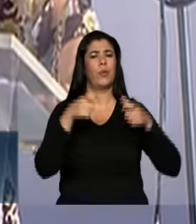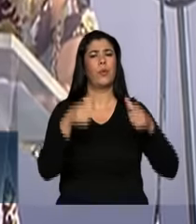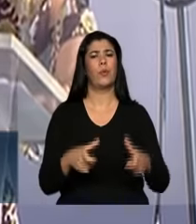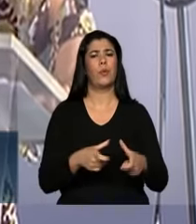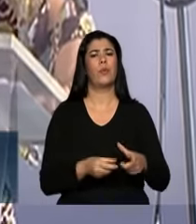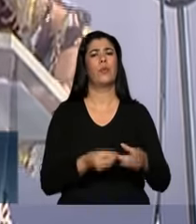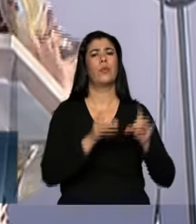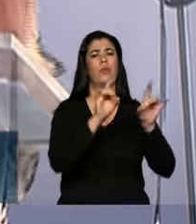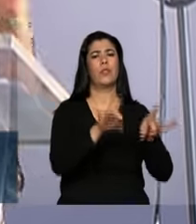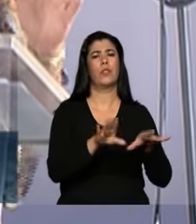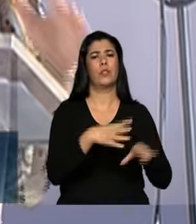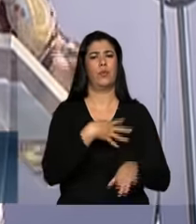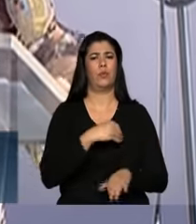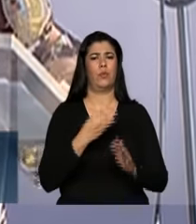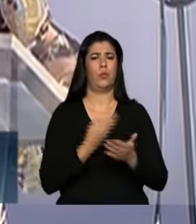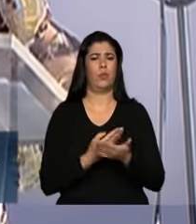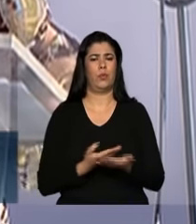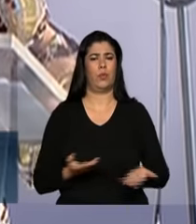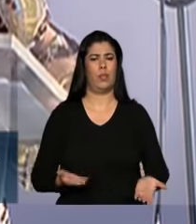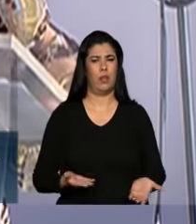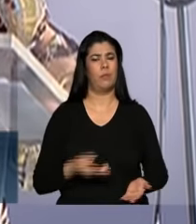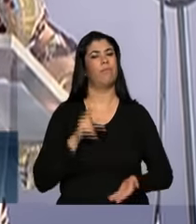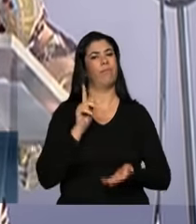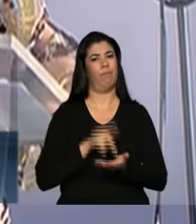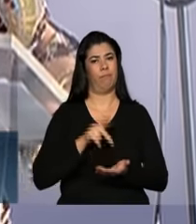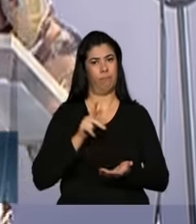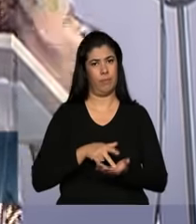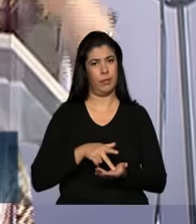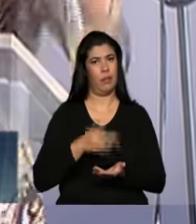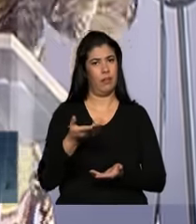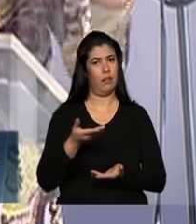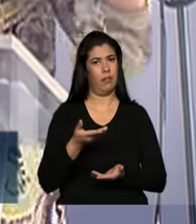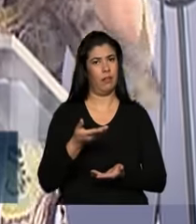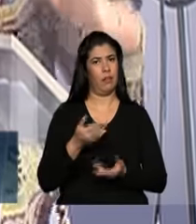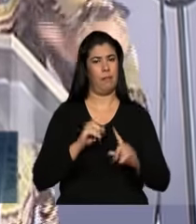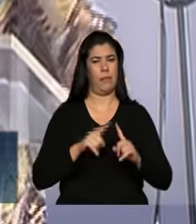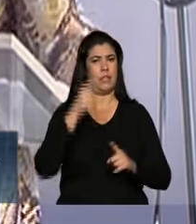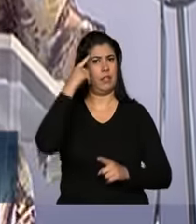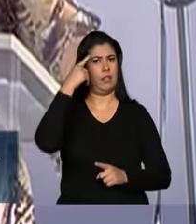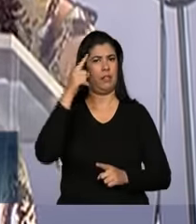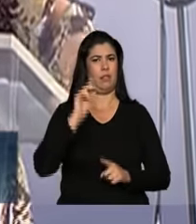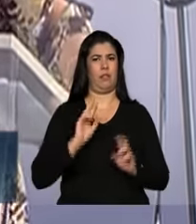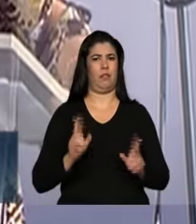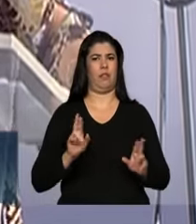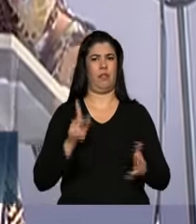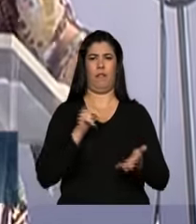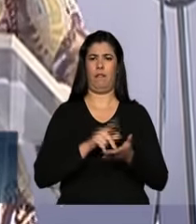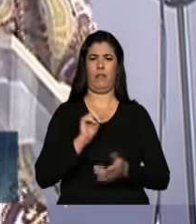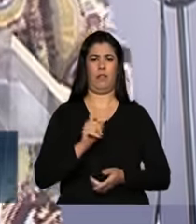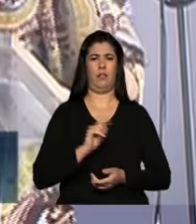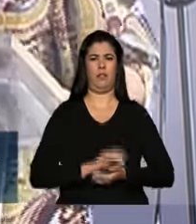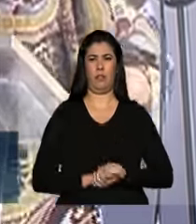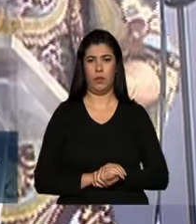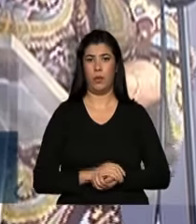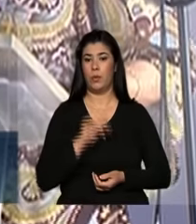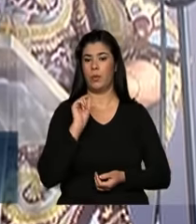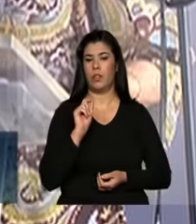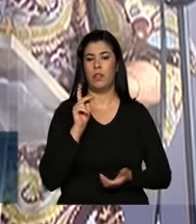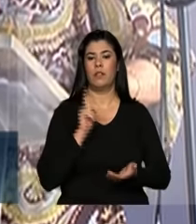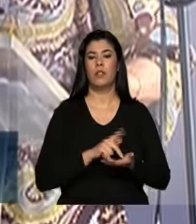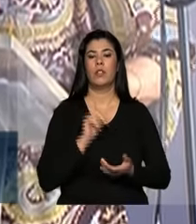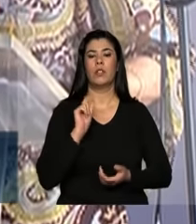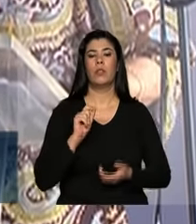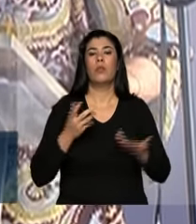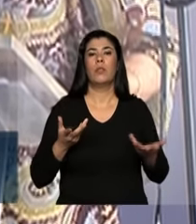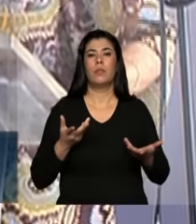seus filhos. É verdade, isso é verdade para a creche, mas não é essa a verdade total. A verdade